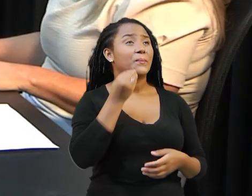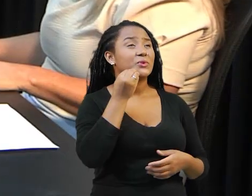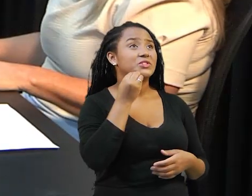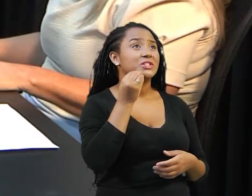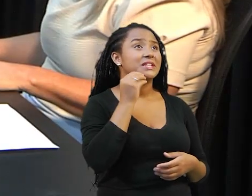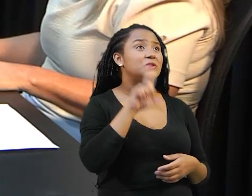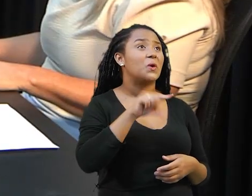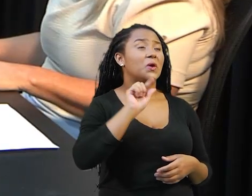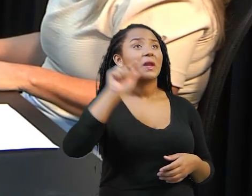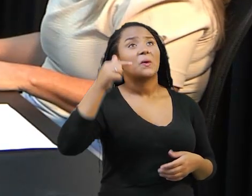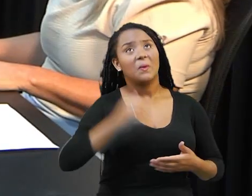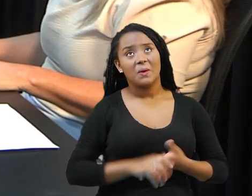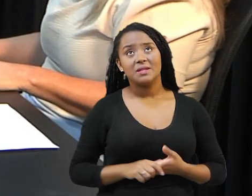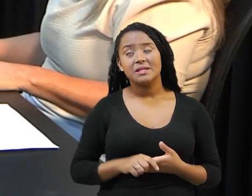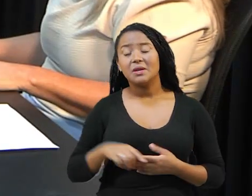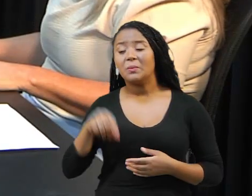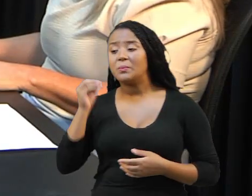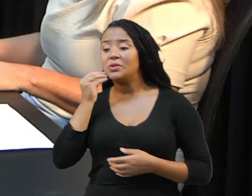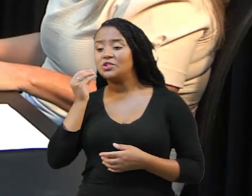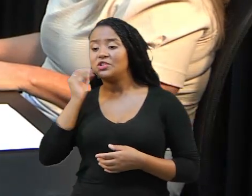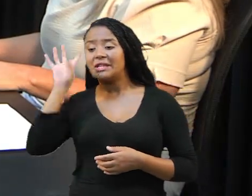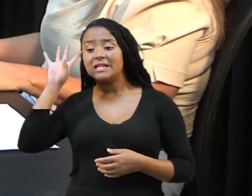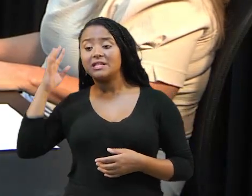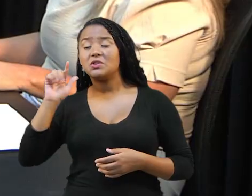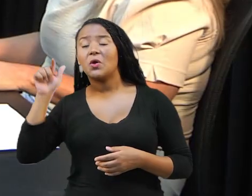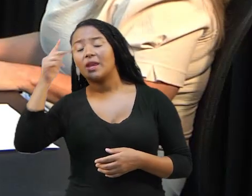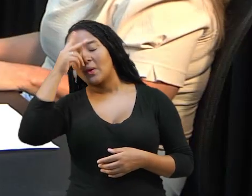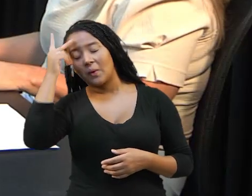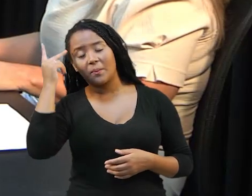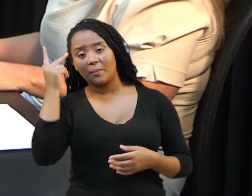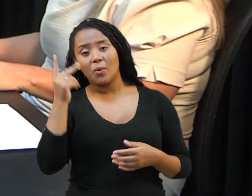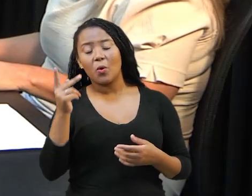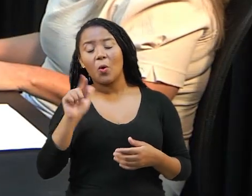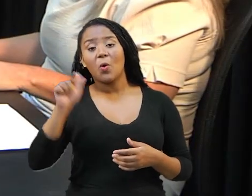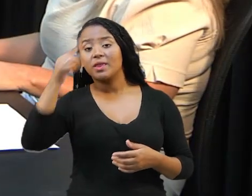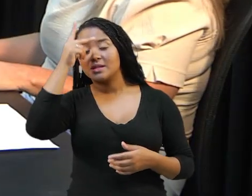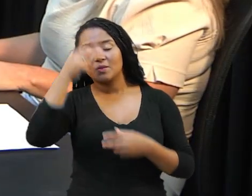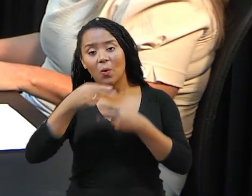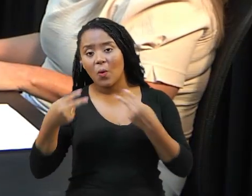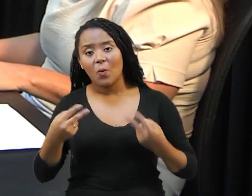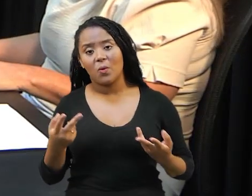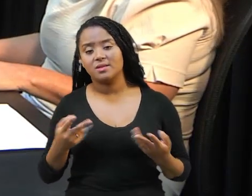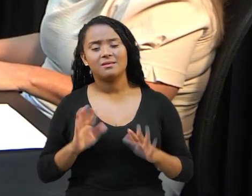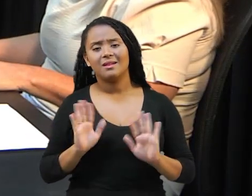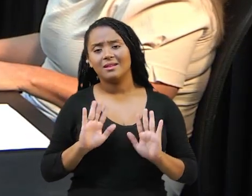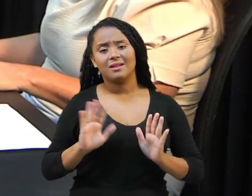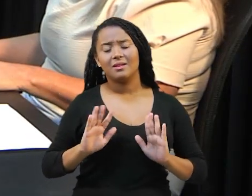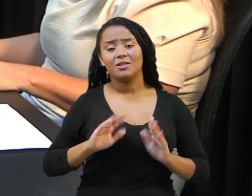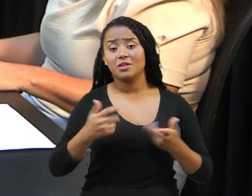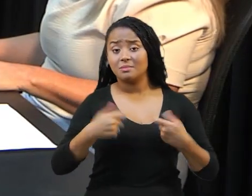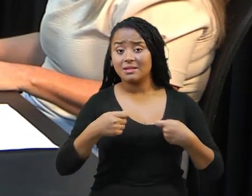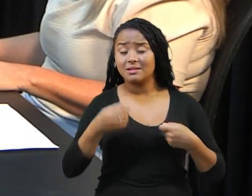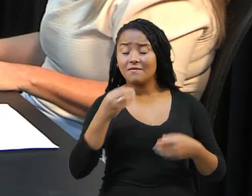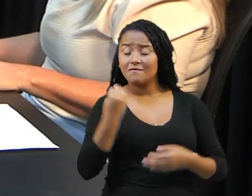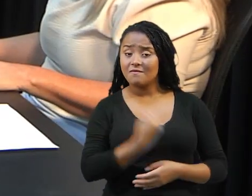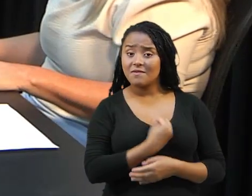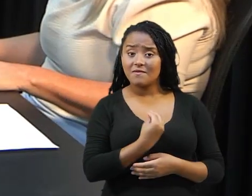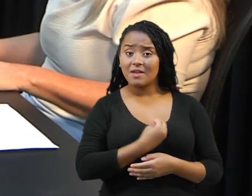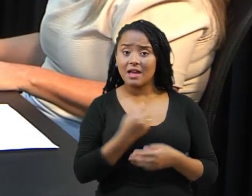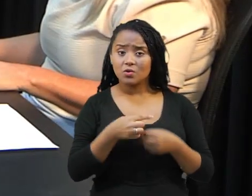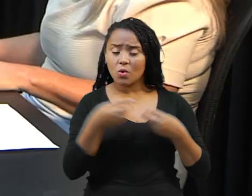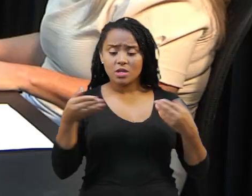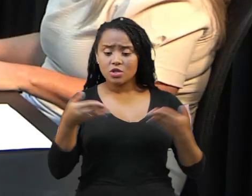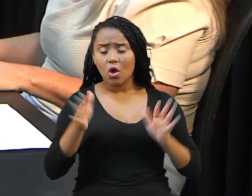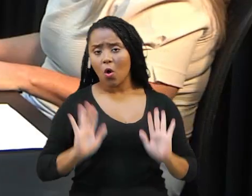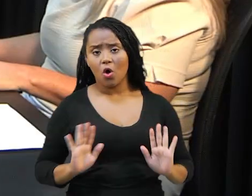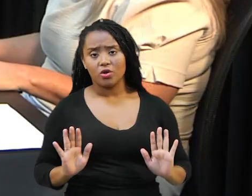Então, carpe diem, né? Nós temos que viver o hoje, né? O hoje da melhor forma possível, para eu também não ter arrependimento lá na